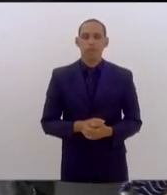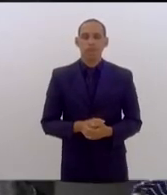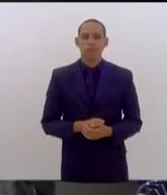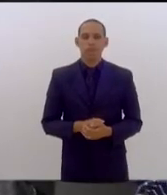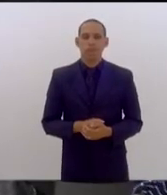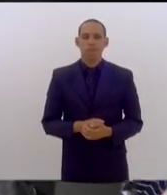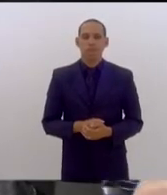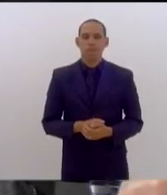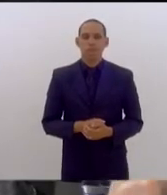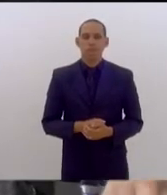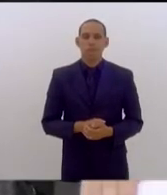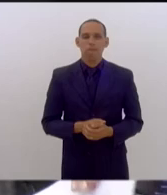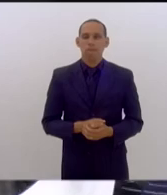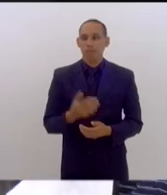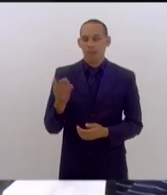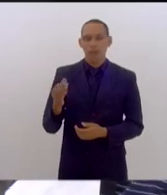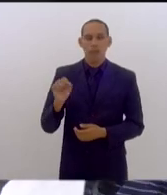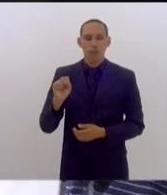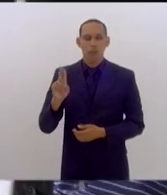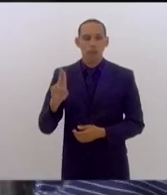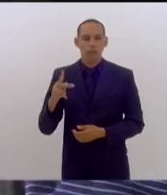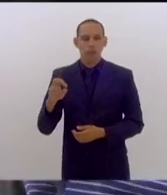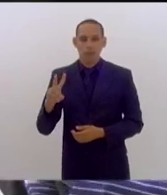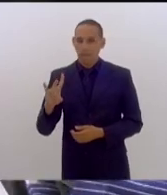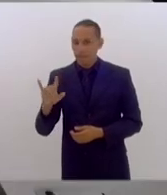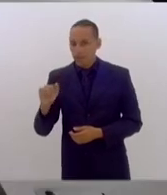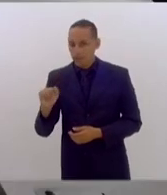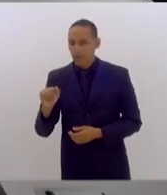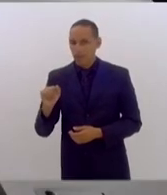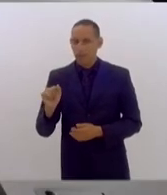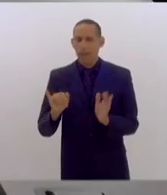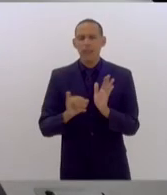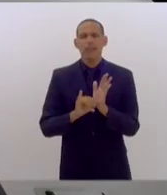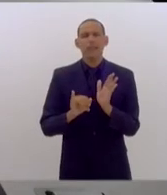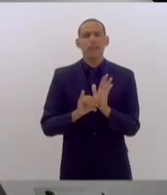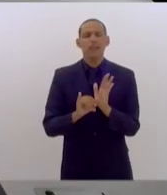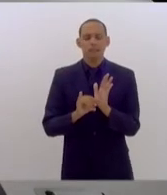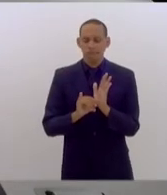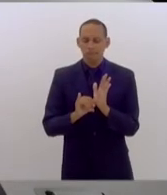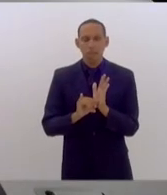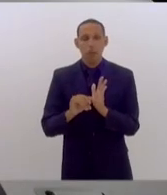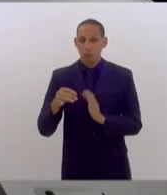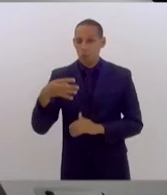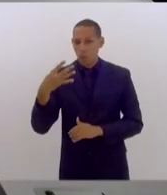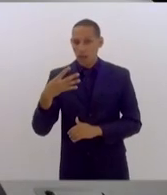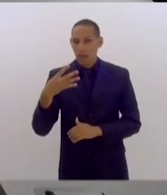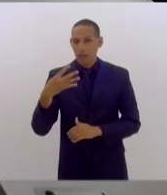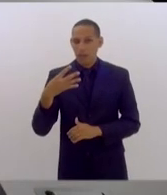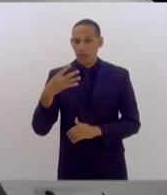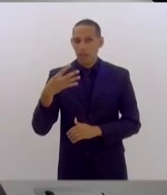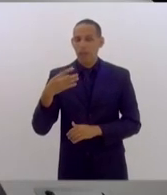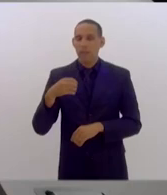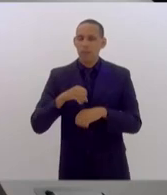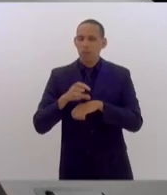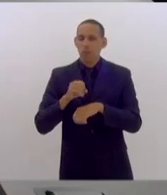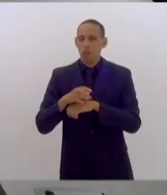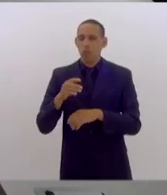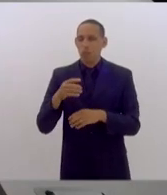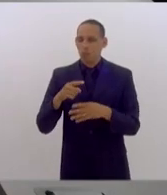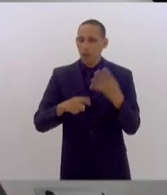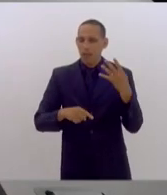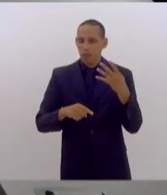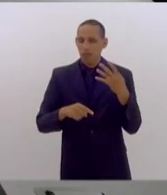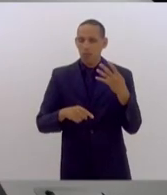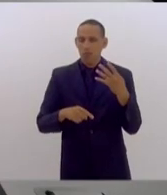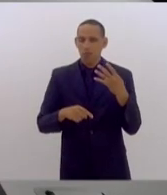e a concessionária SuperVia é o item tem quatro sugestões quatro